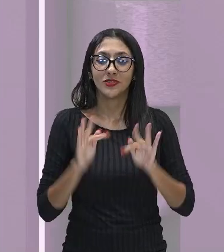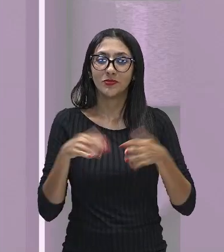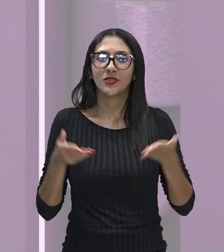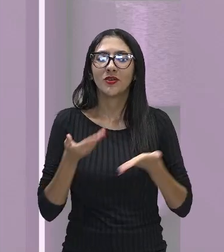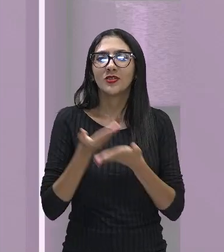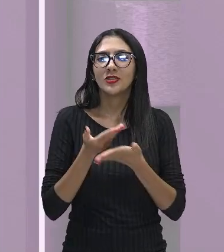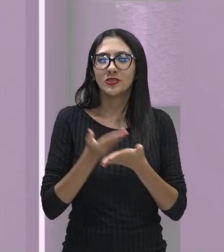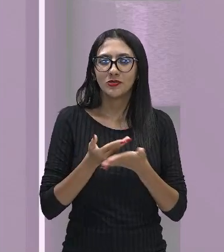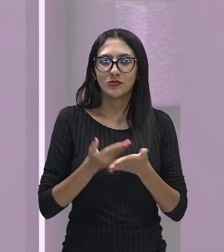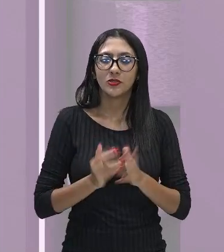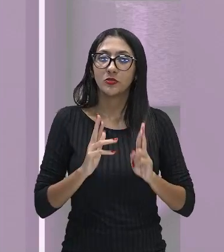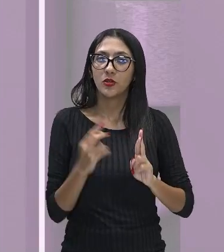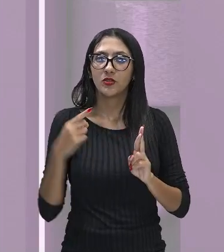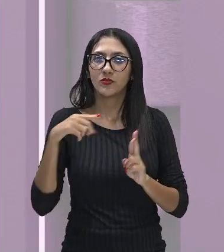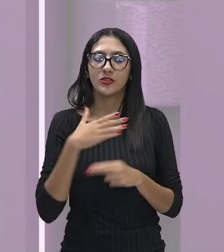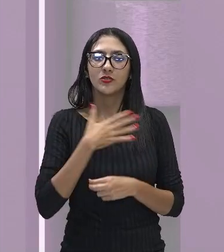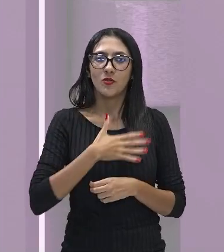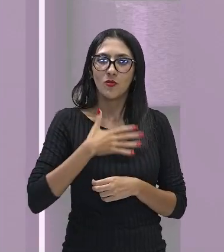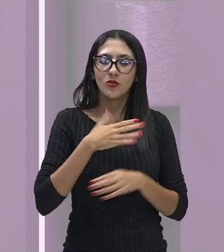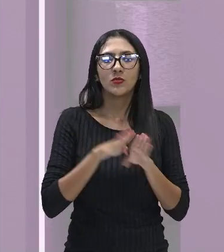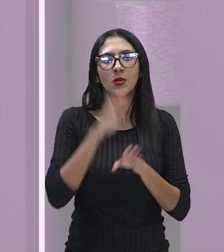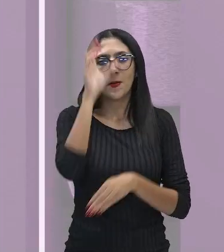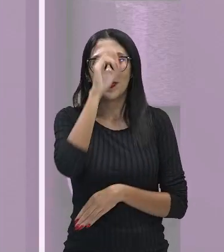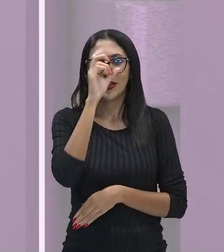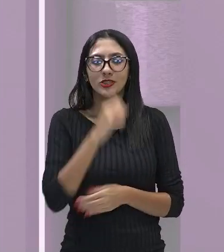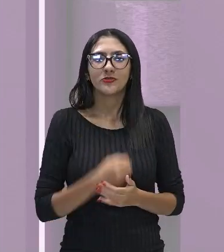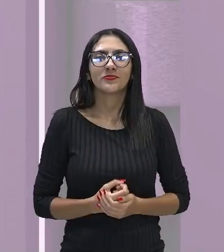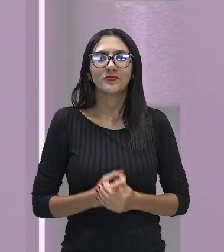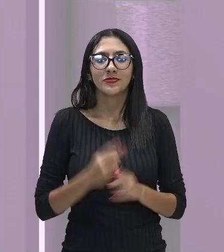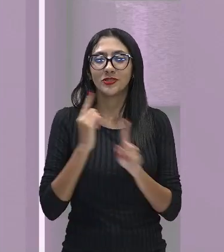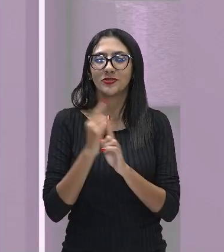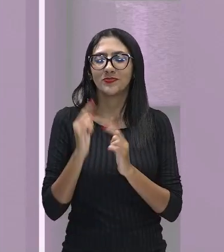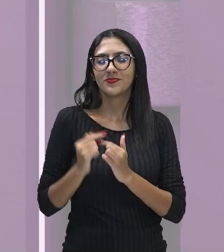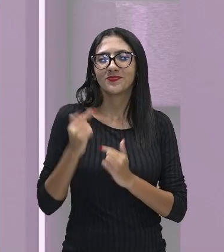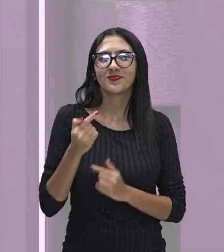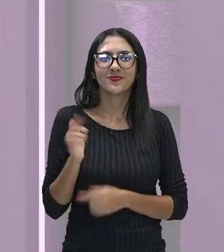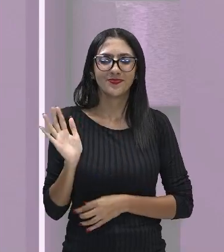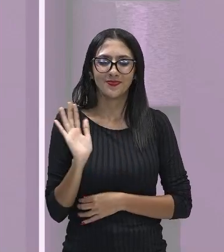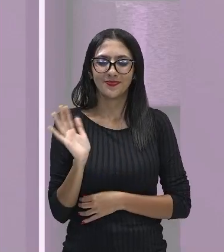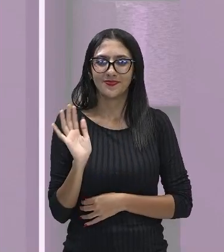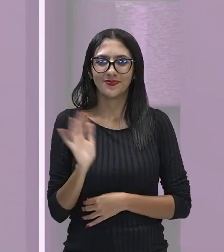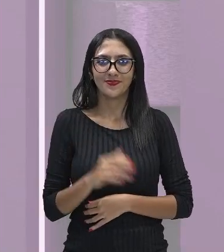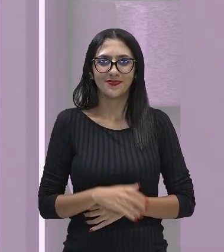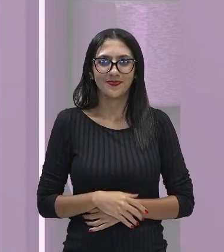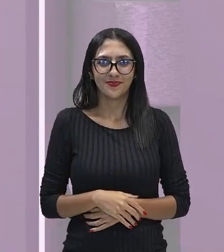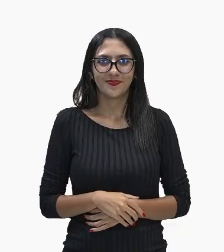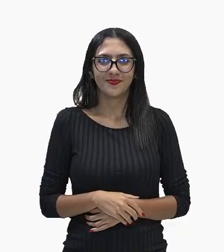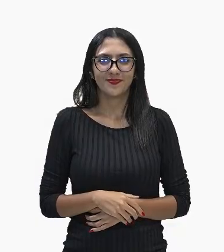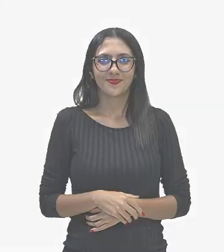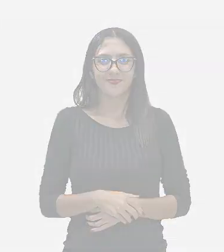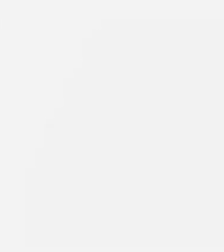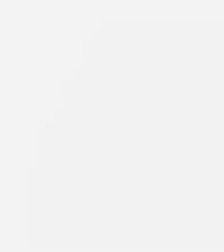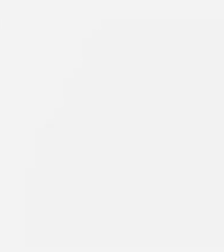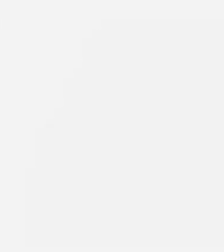de estatística, espero que vocês tenham gostado e aprendido, e encontro vocês aqui numa próxima oportunidade. Até mais!